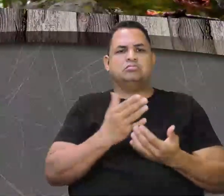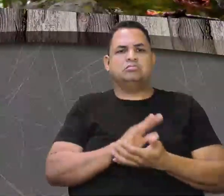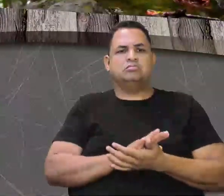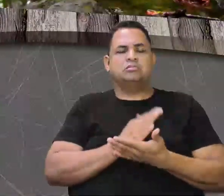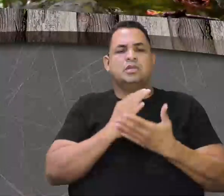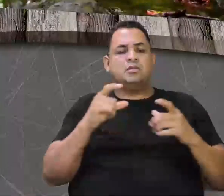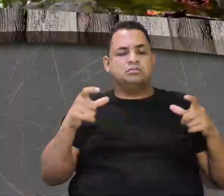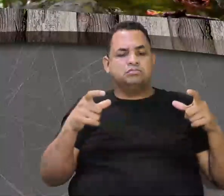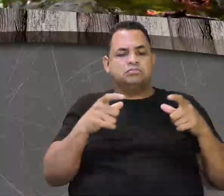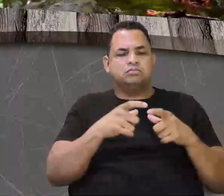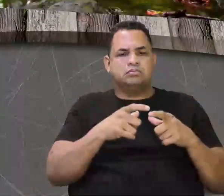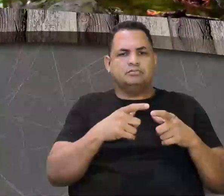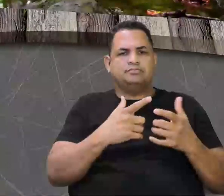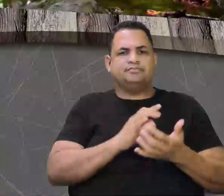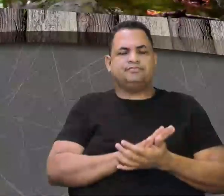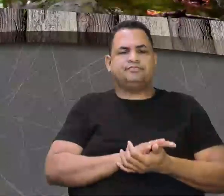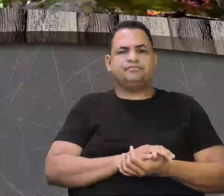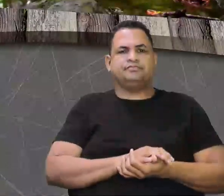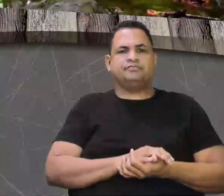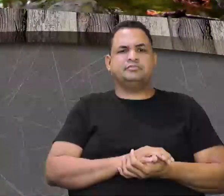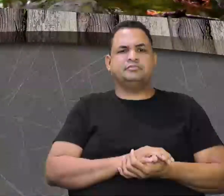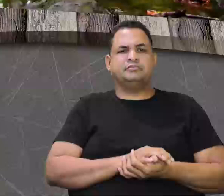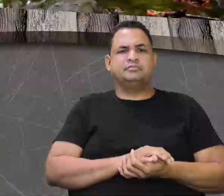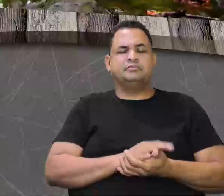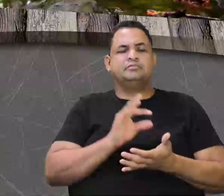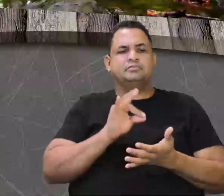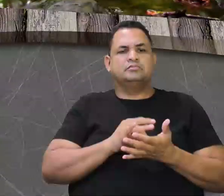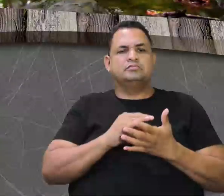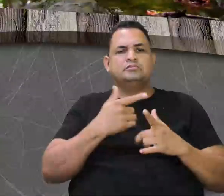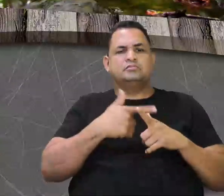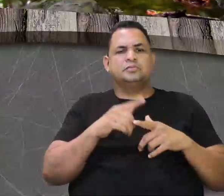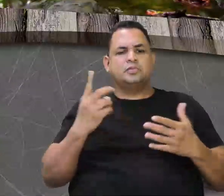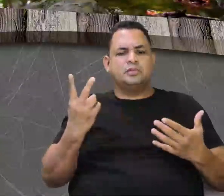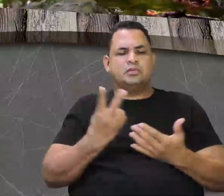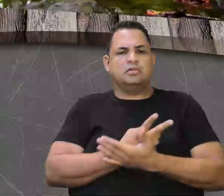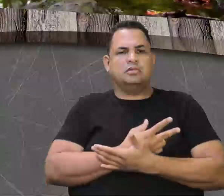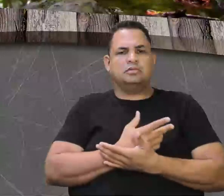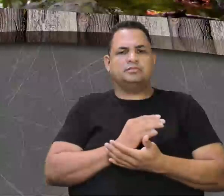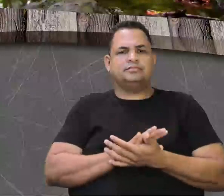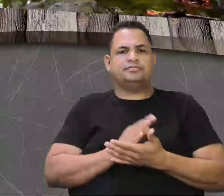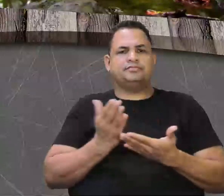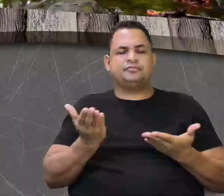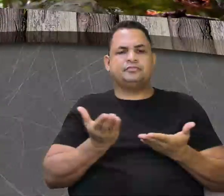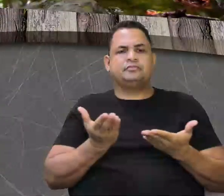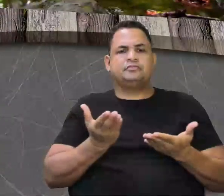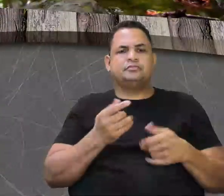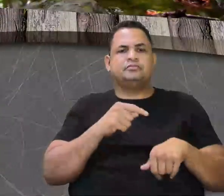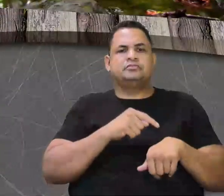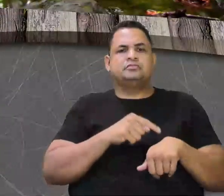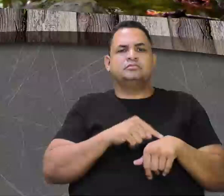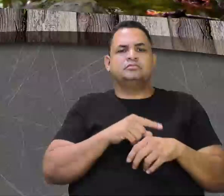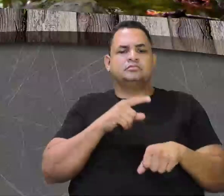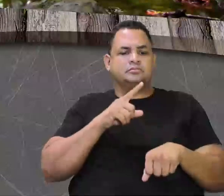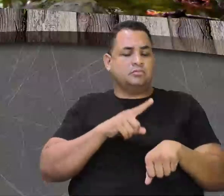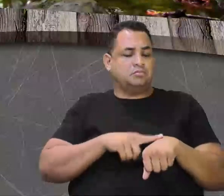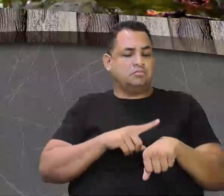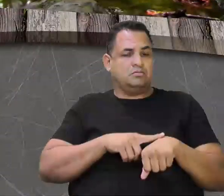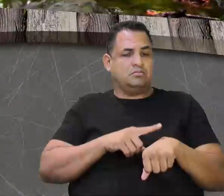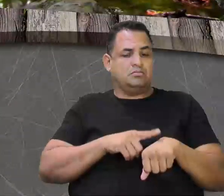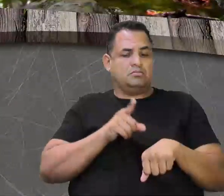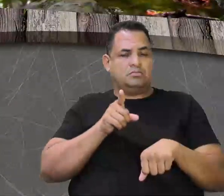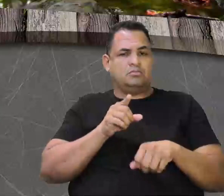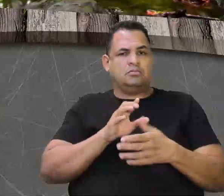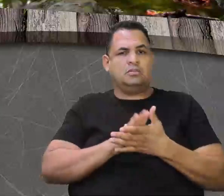Foi extinta, tá? E aí realmente o problema acontece. Agora, eu vou dar aquele tempinho para